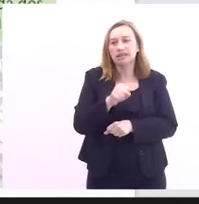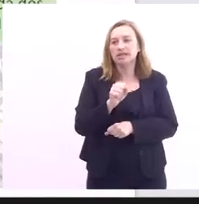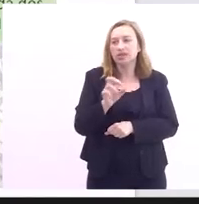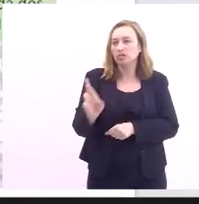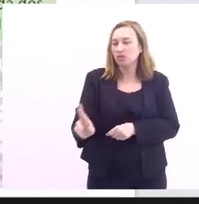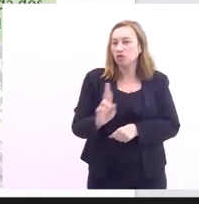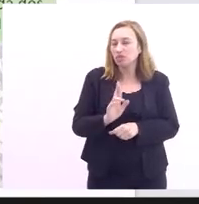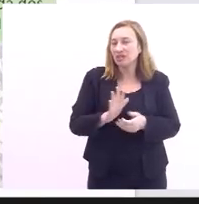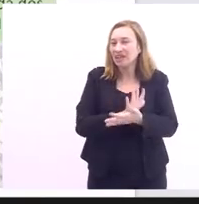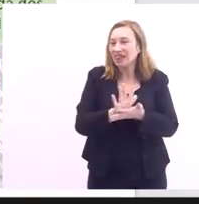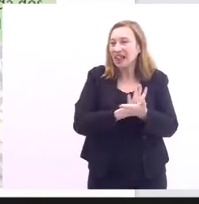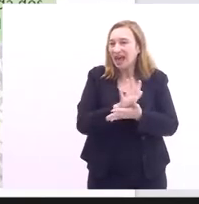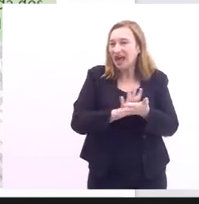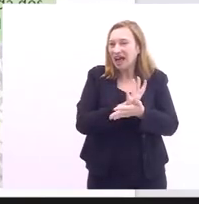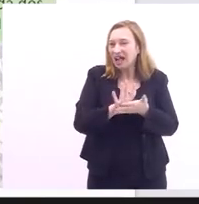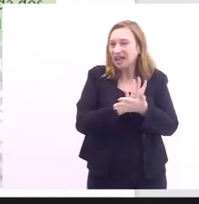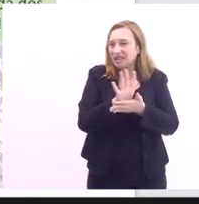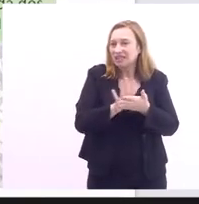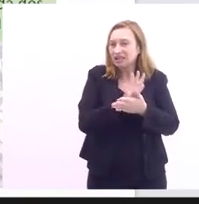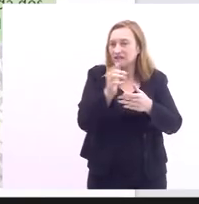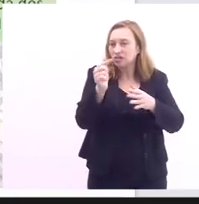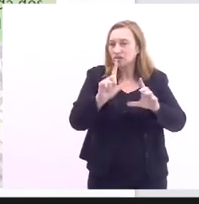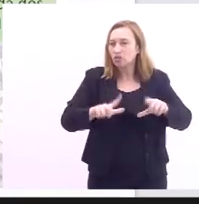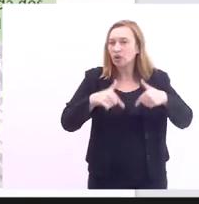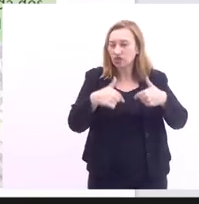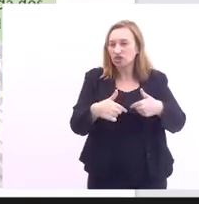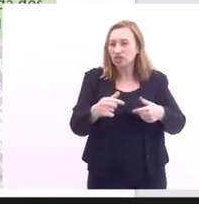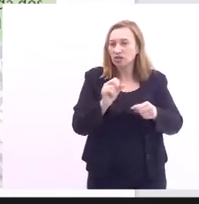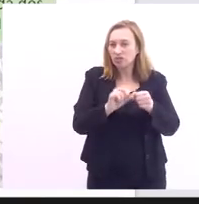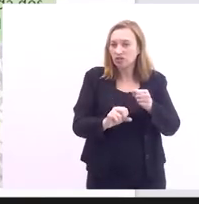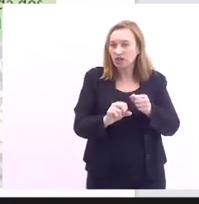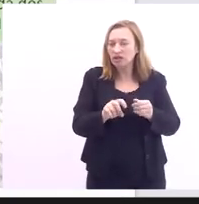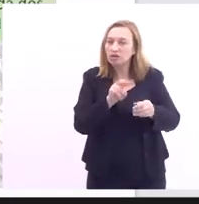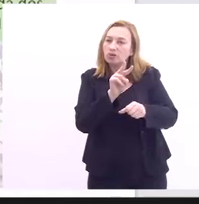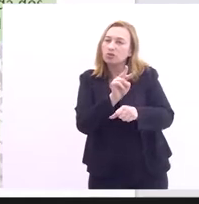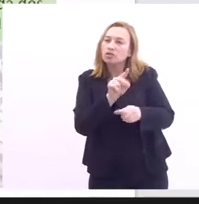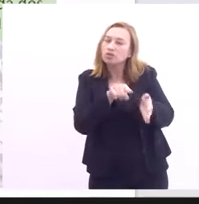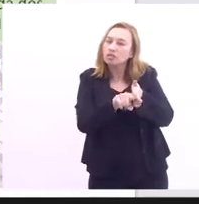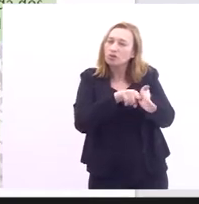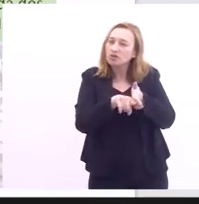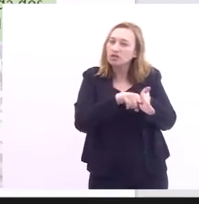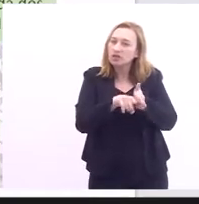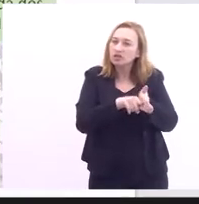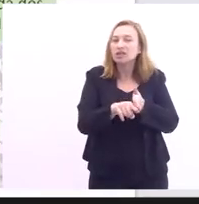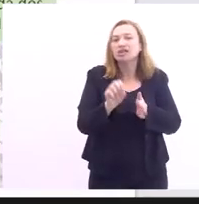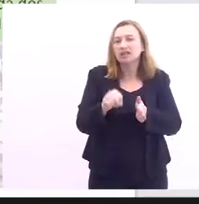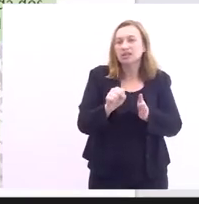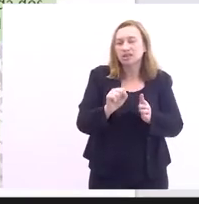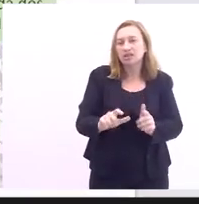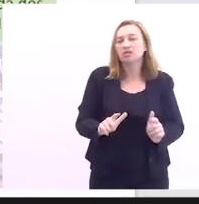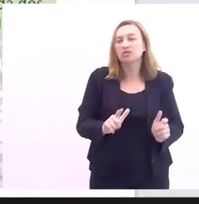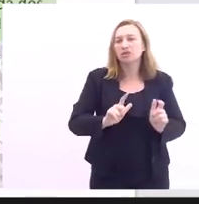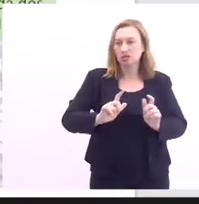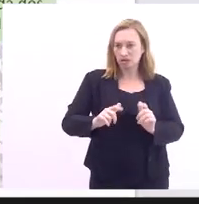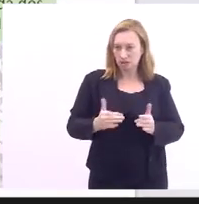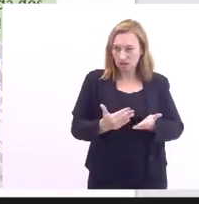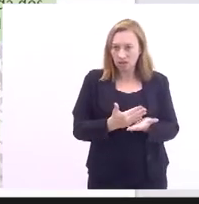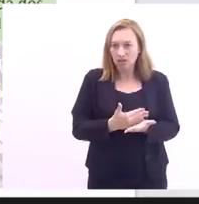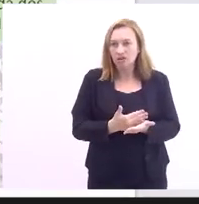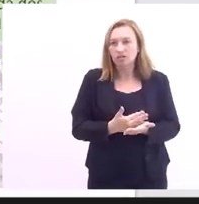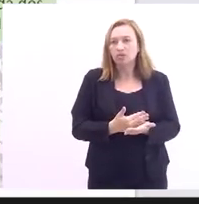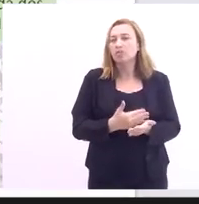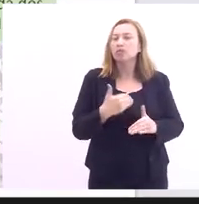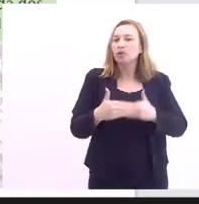respondendo a nenhuma das ações que são realizadas durante a fiscalização, passa-se então para um processo punitivo, e aí um processo